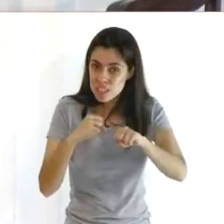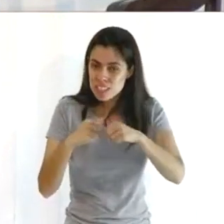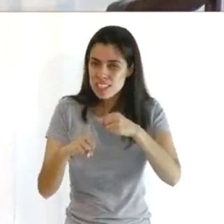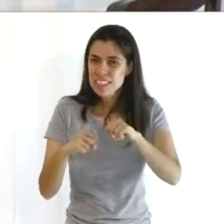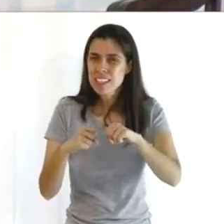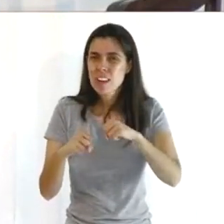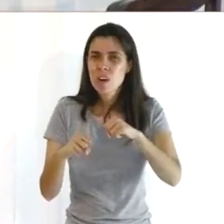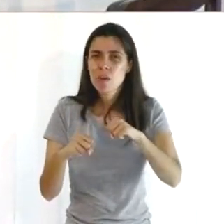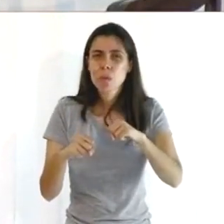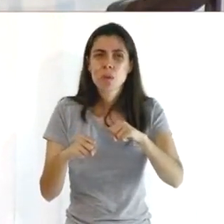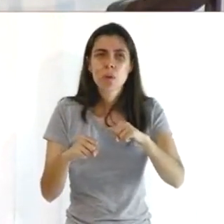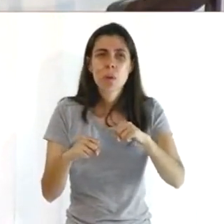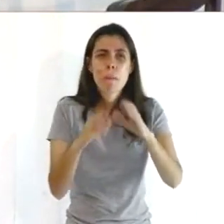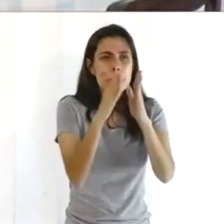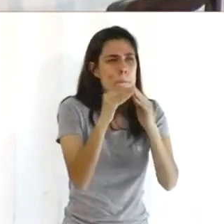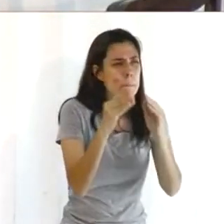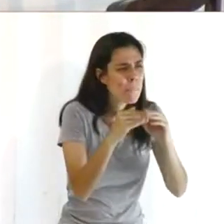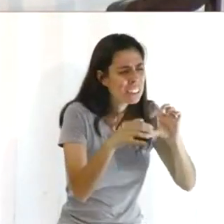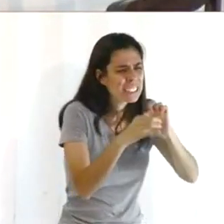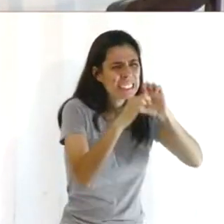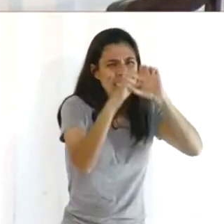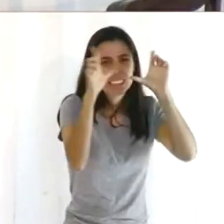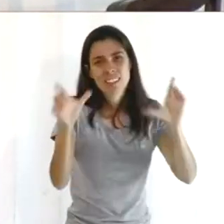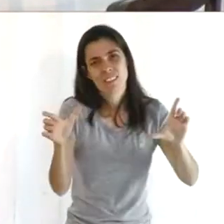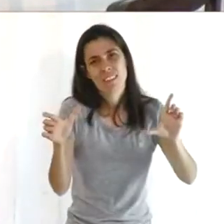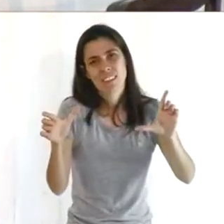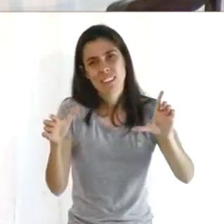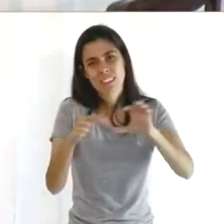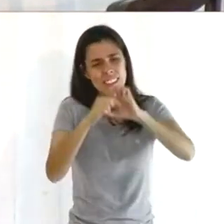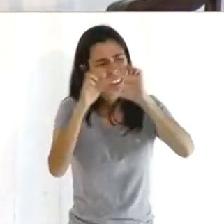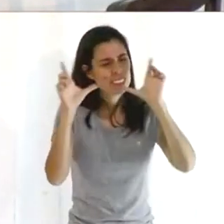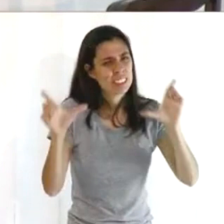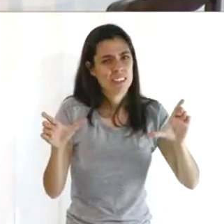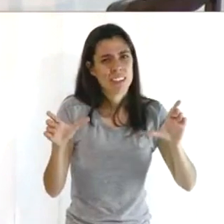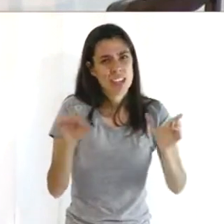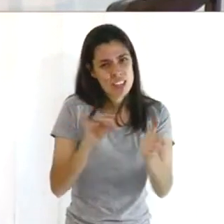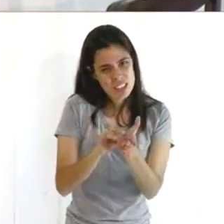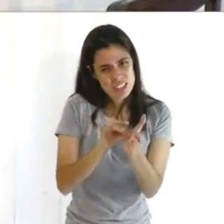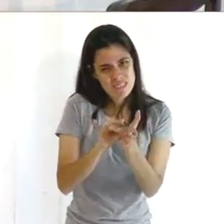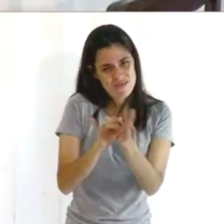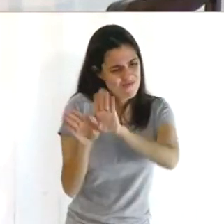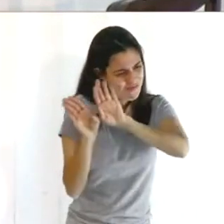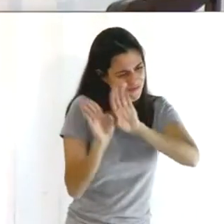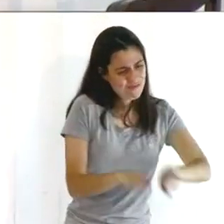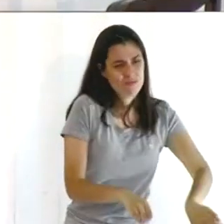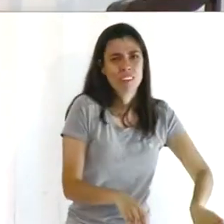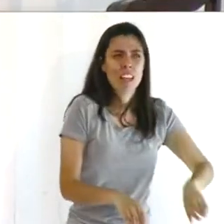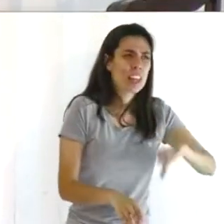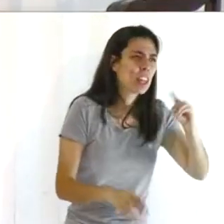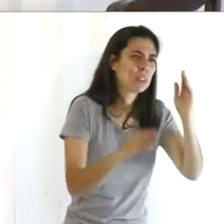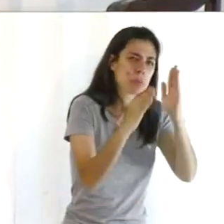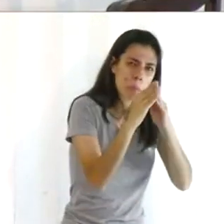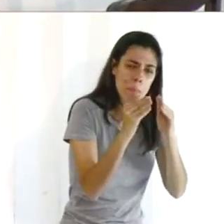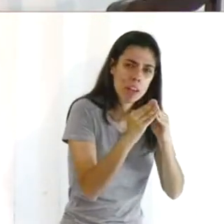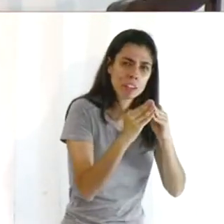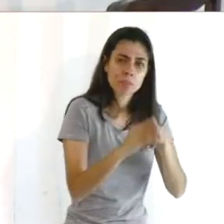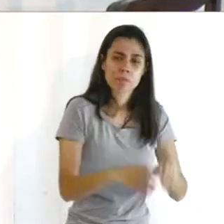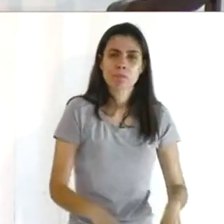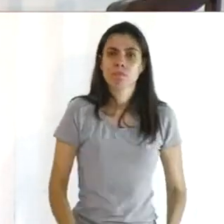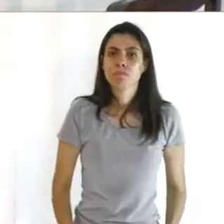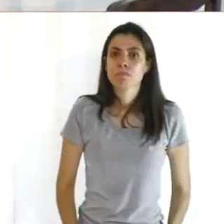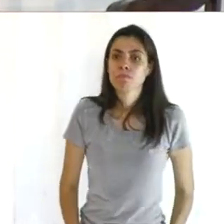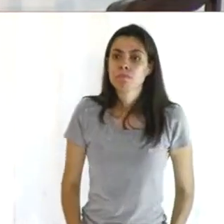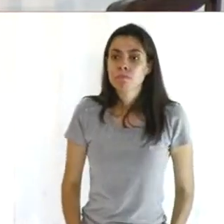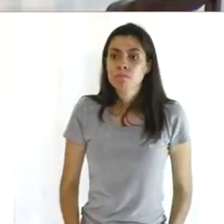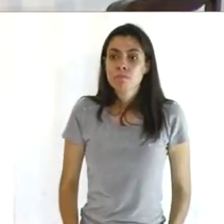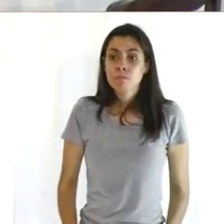Senhor intervenha contra os seus adversários. Nós não conhecemos o contexto deste salmo, aliás, nem